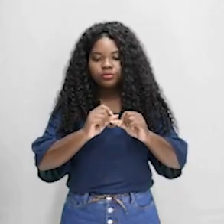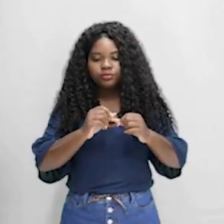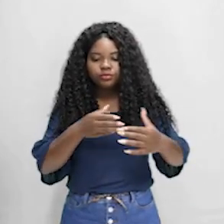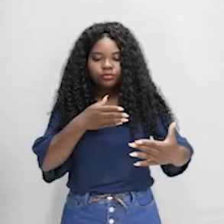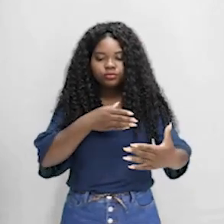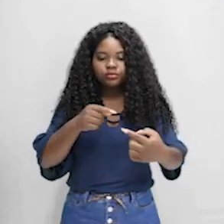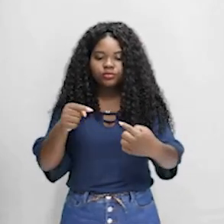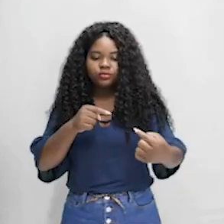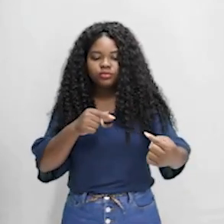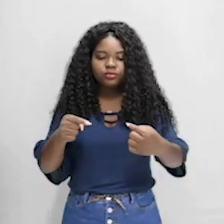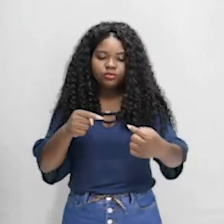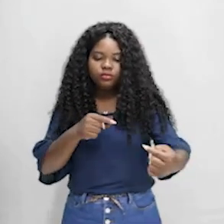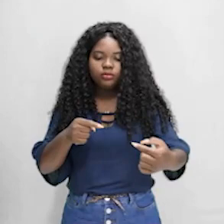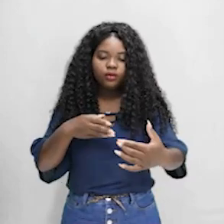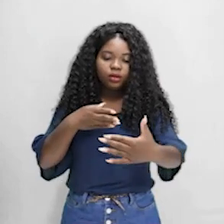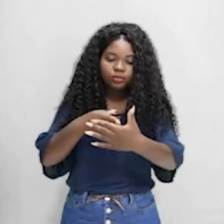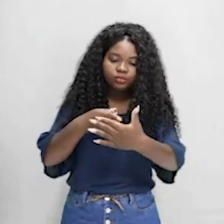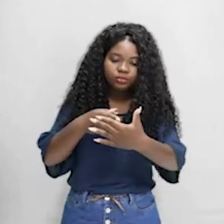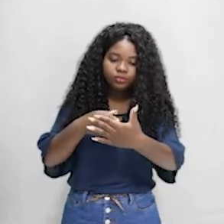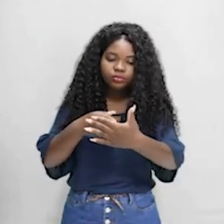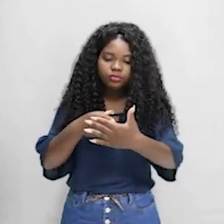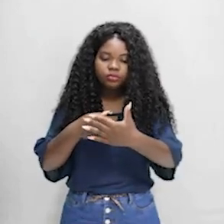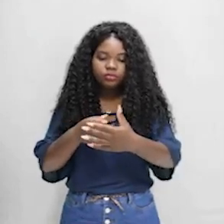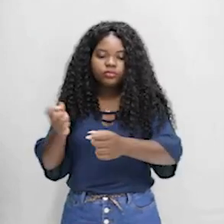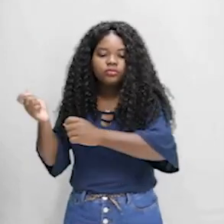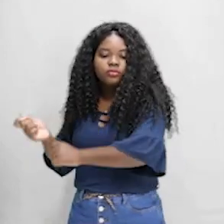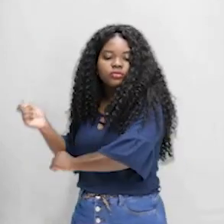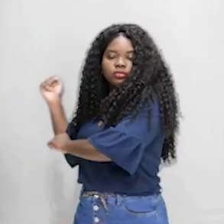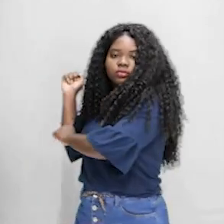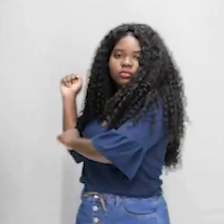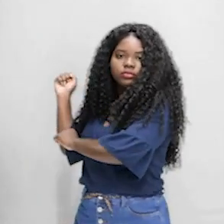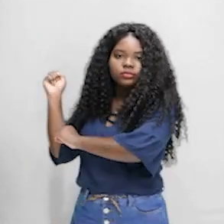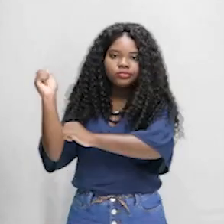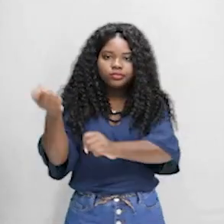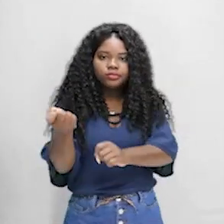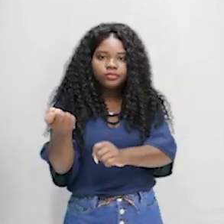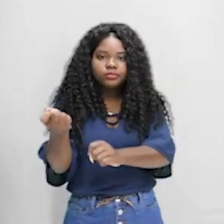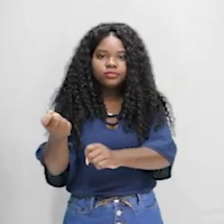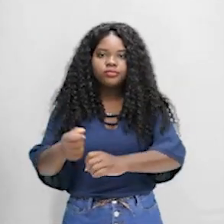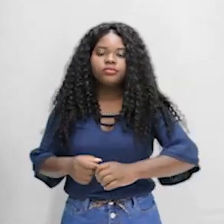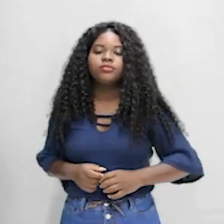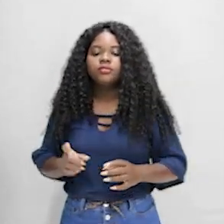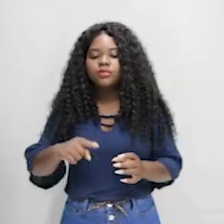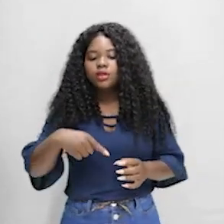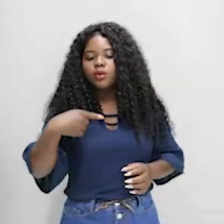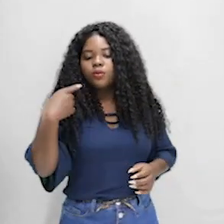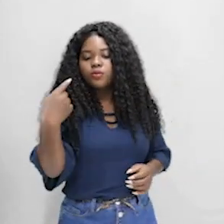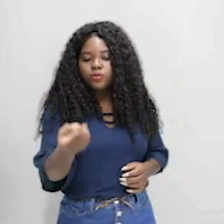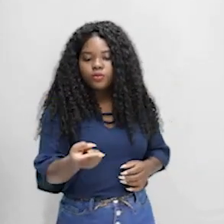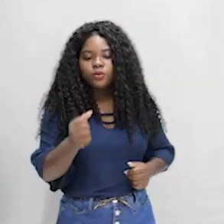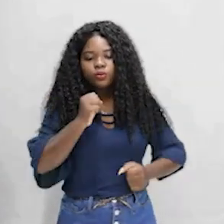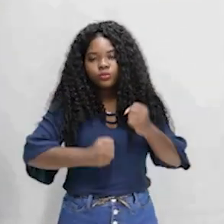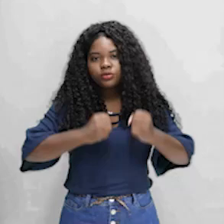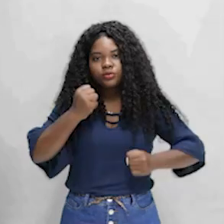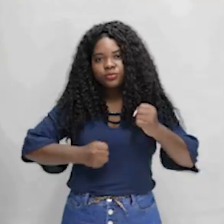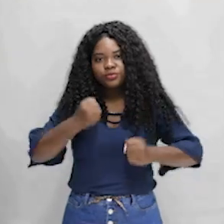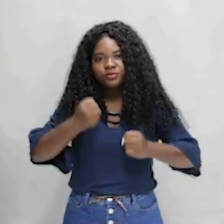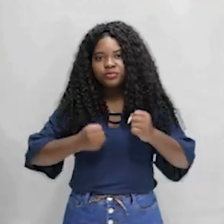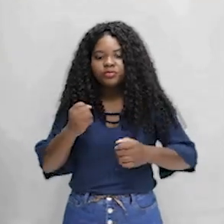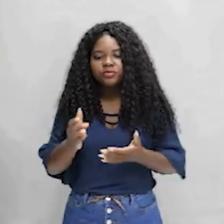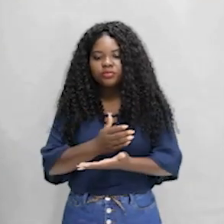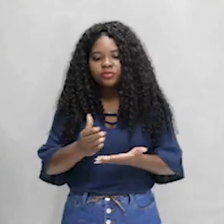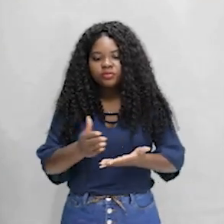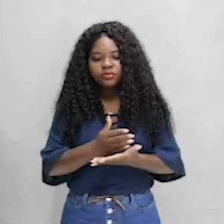bola, acertar essa bola com o taco, fazendo com que ela atinja uma grande distância, e o outro atleta vai fazer uma corrida em algumas bases.